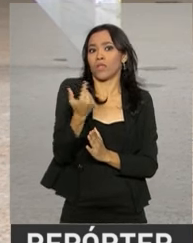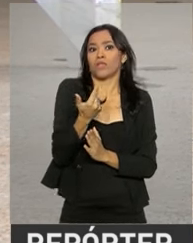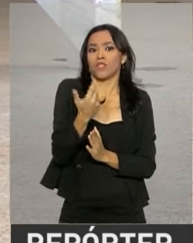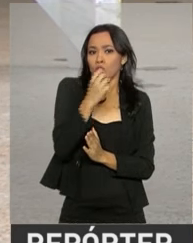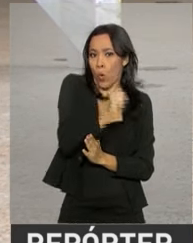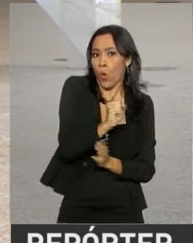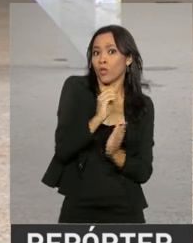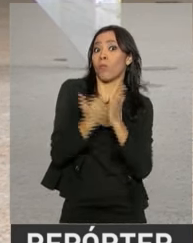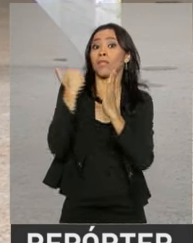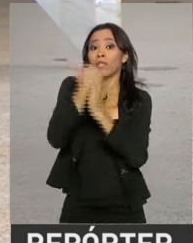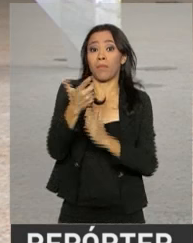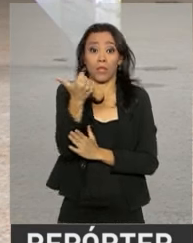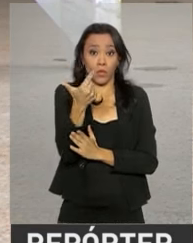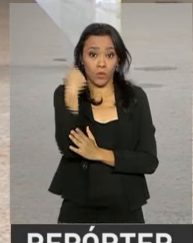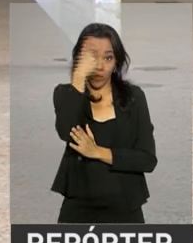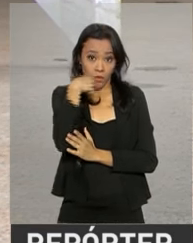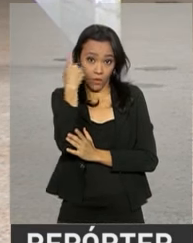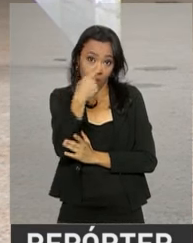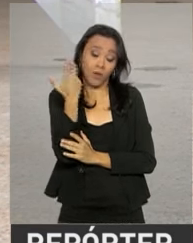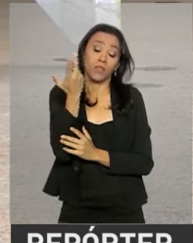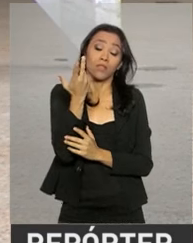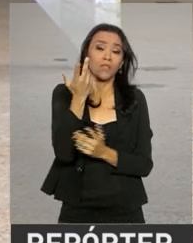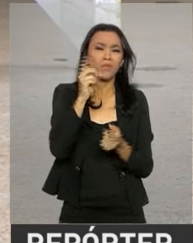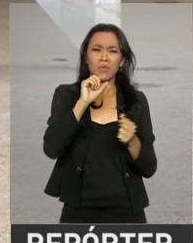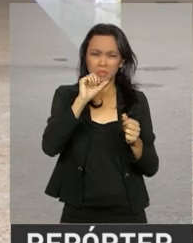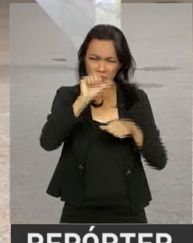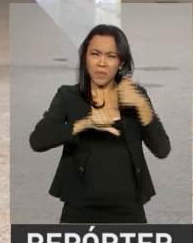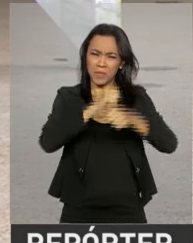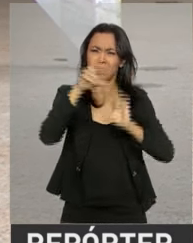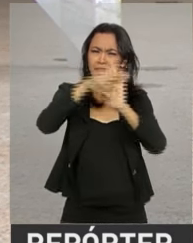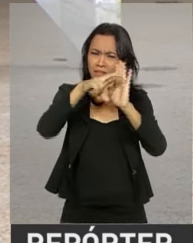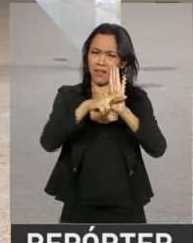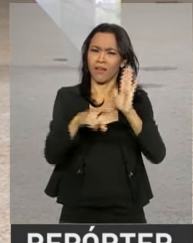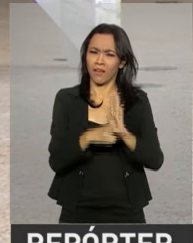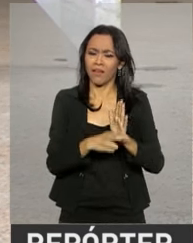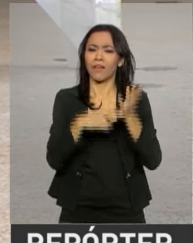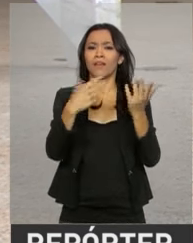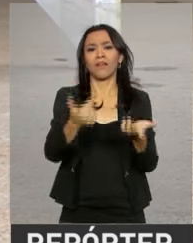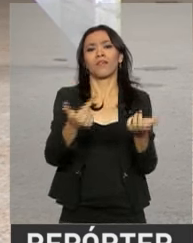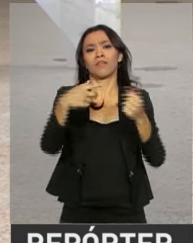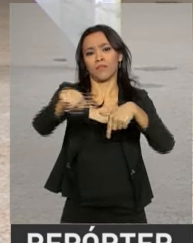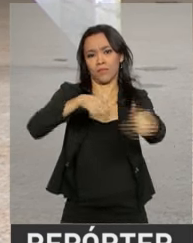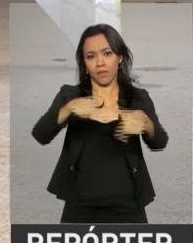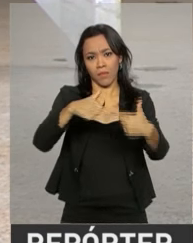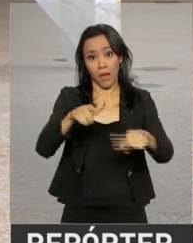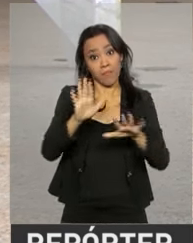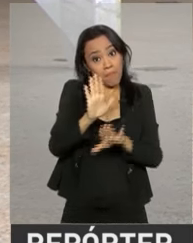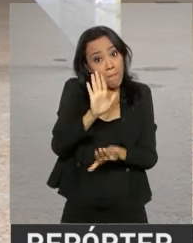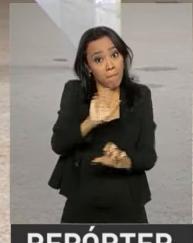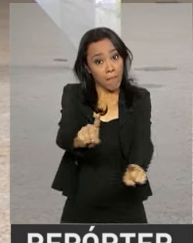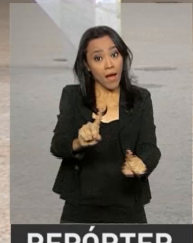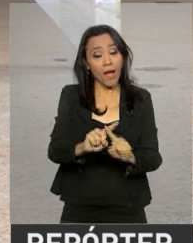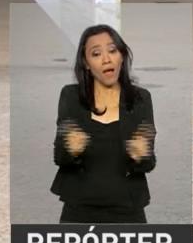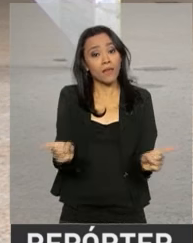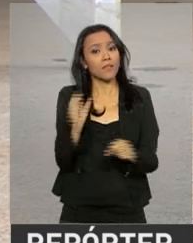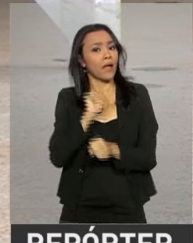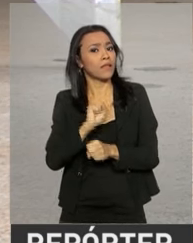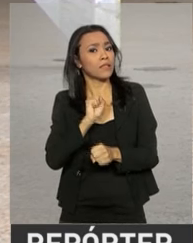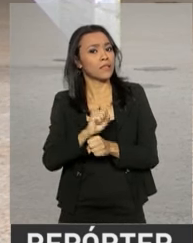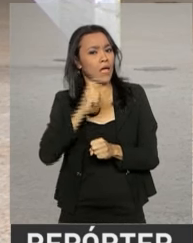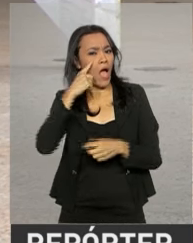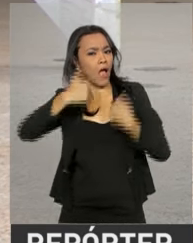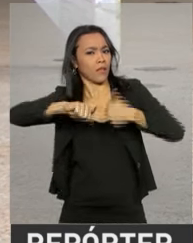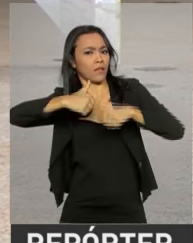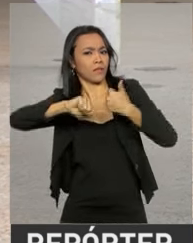trabalho diária em uma possível reforma trabalhista ainda em análise pelo Poder Executivo. Nessa mensagem, o